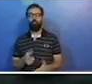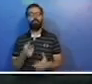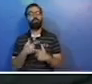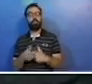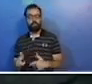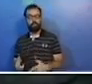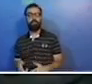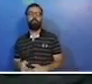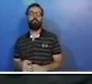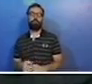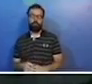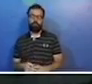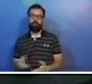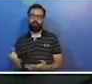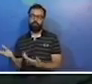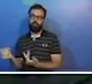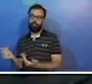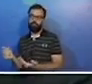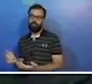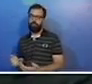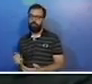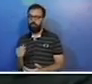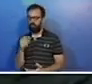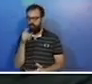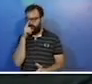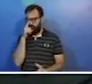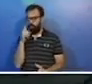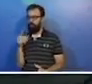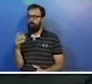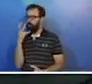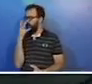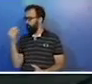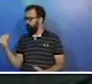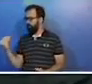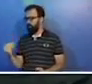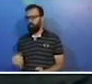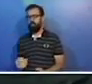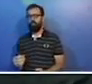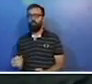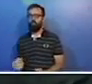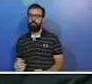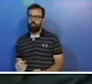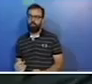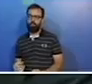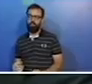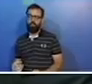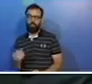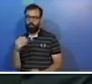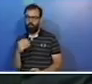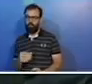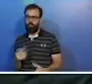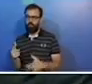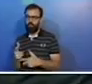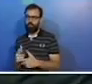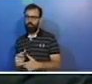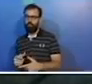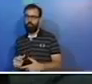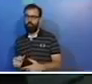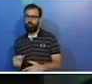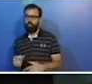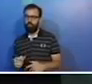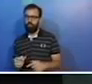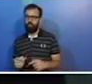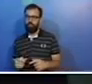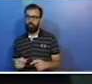novo problema. Sem o coiote para acabar com eles, os outros